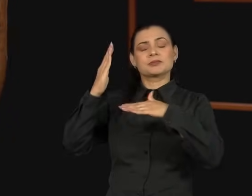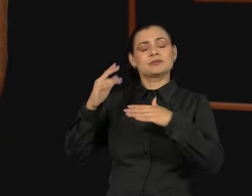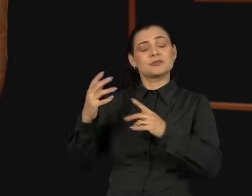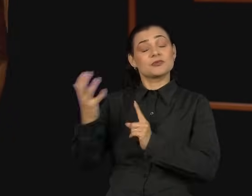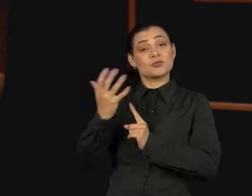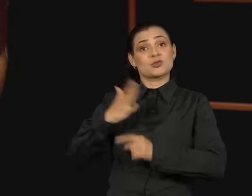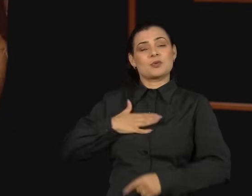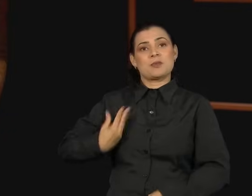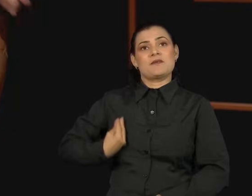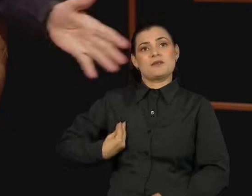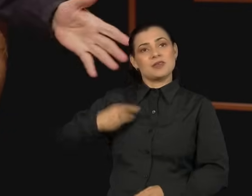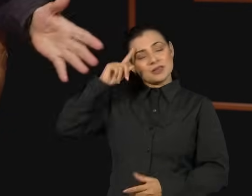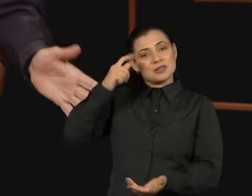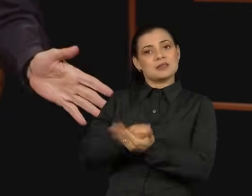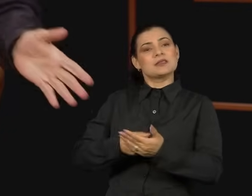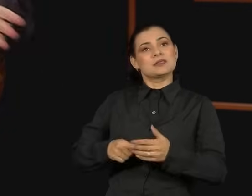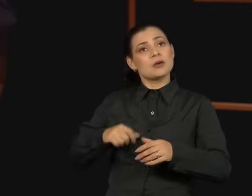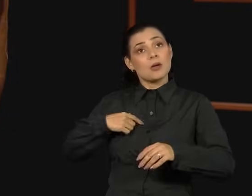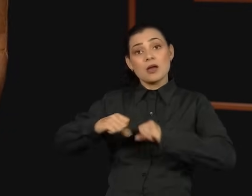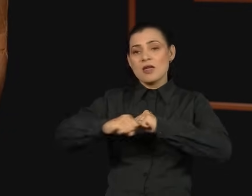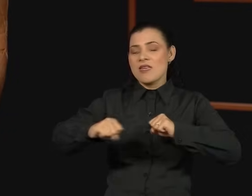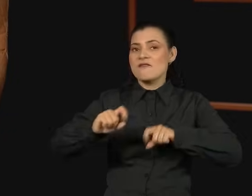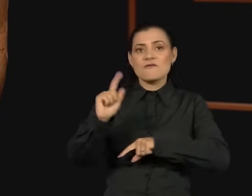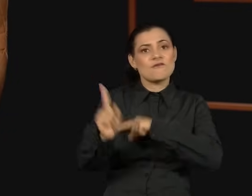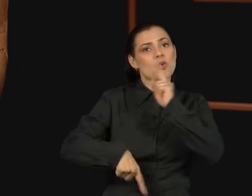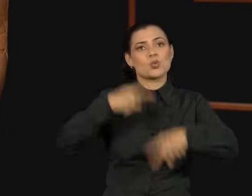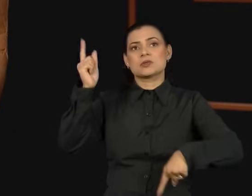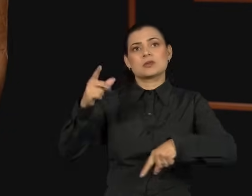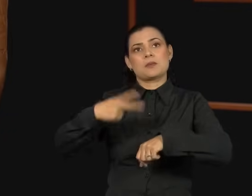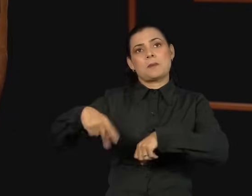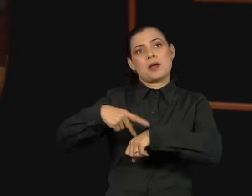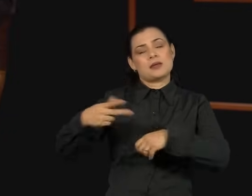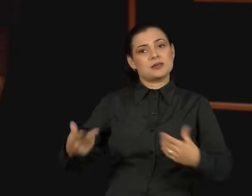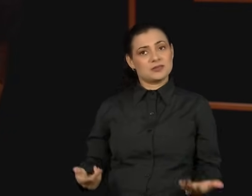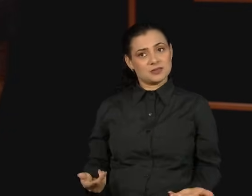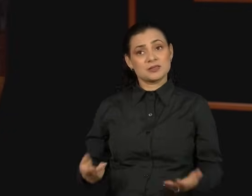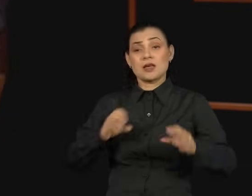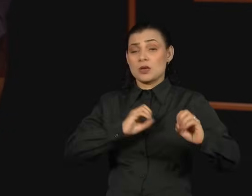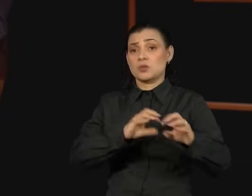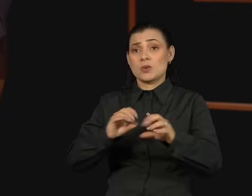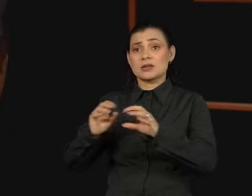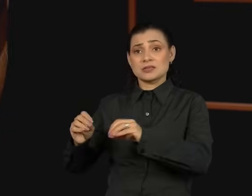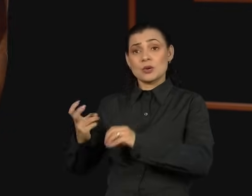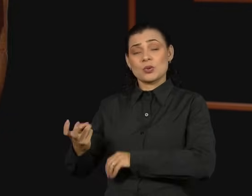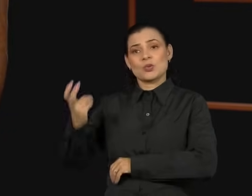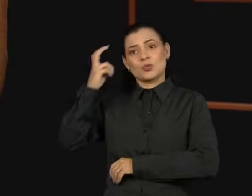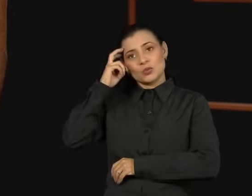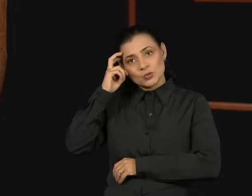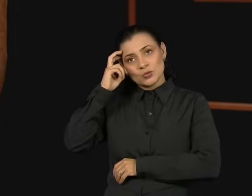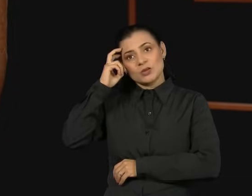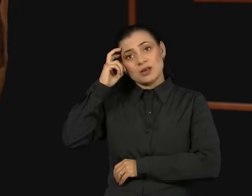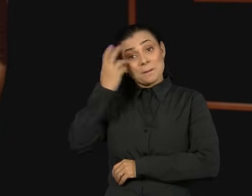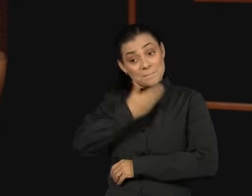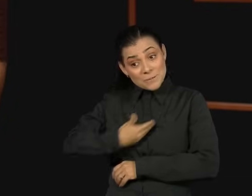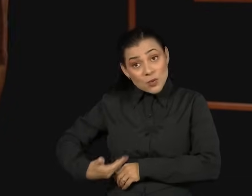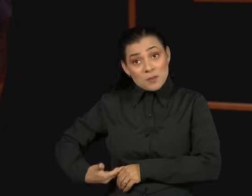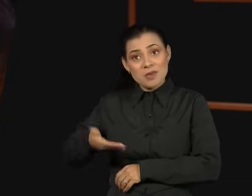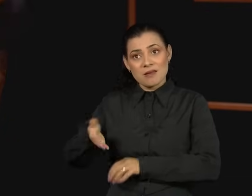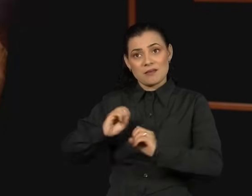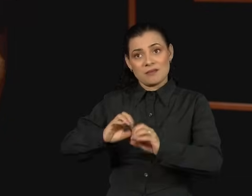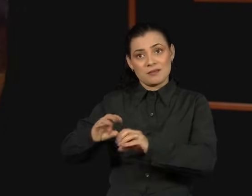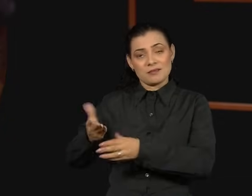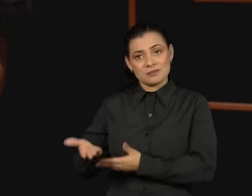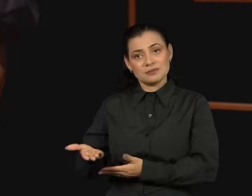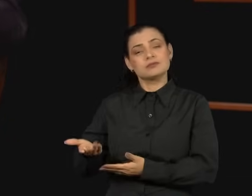seria uma revolução no país, na verdade, que a educação e a cultura públicas,